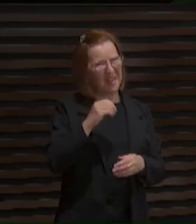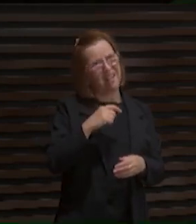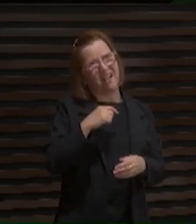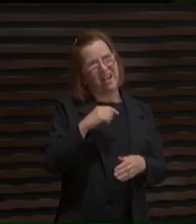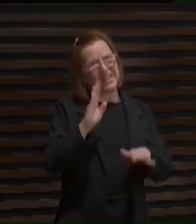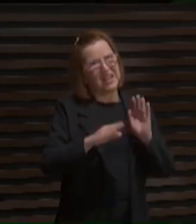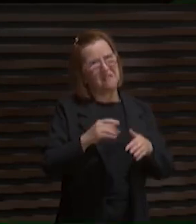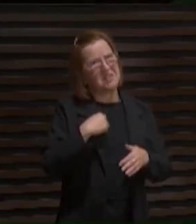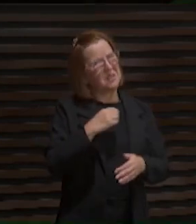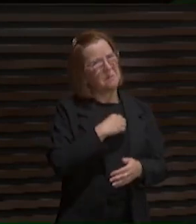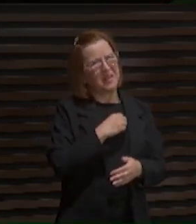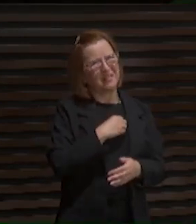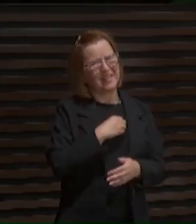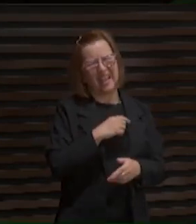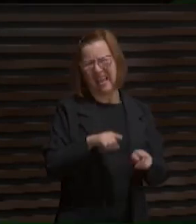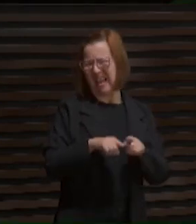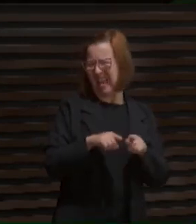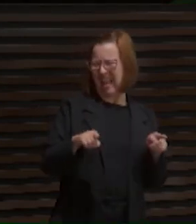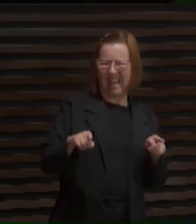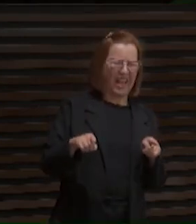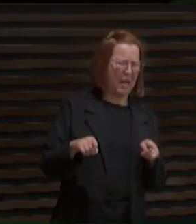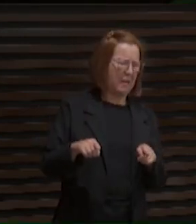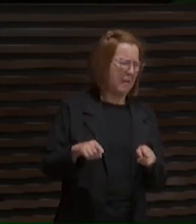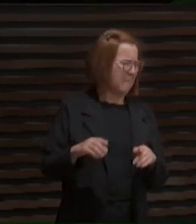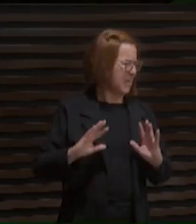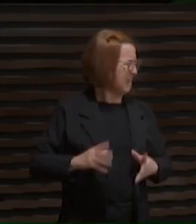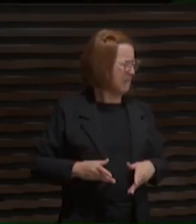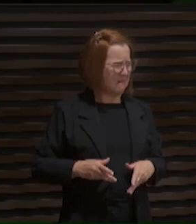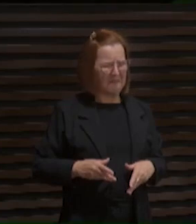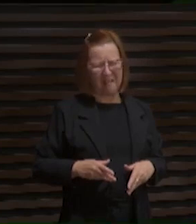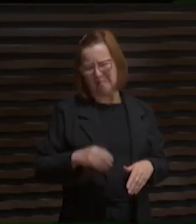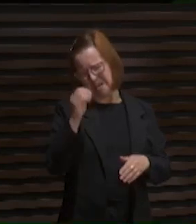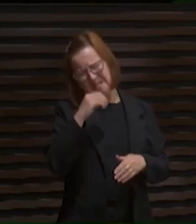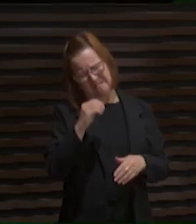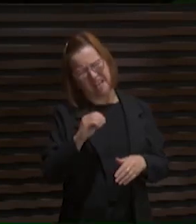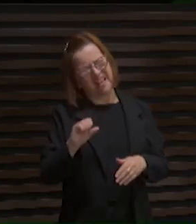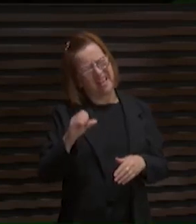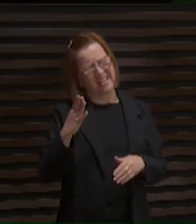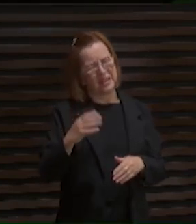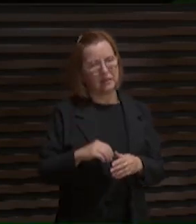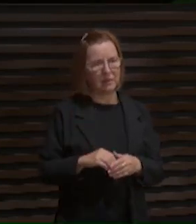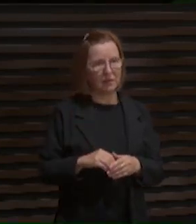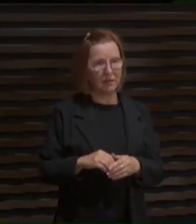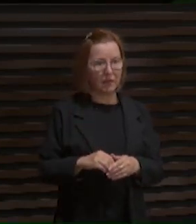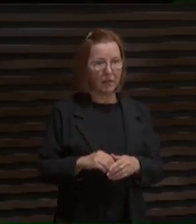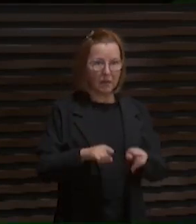então, cara, a carne é fraca, né? É verdade, a carne é fraca, isso acontece. Se a gente pensar